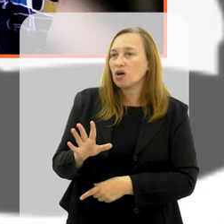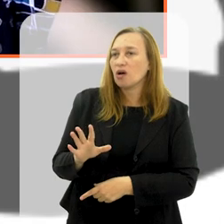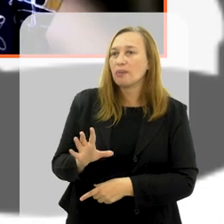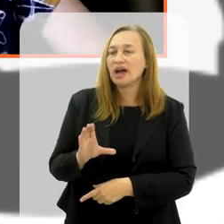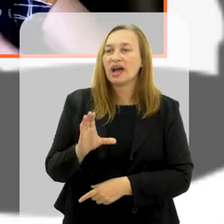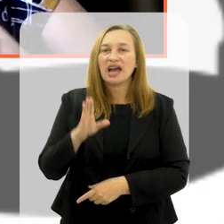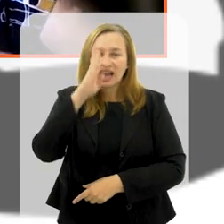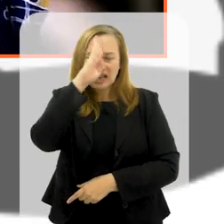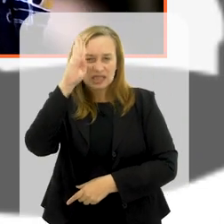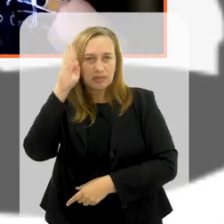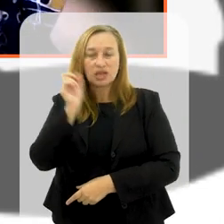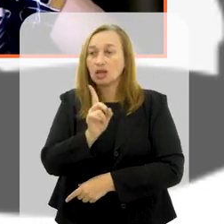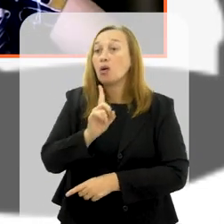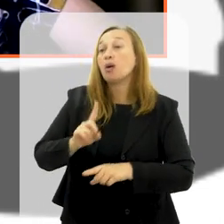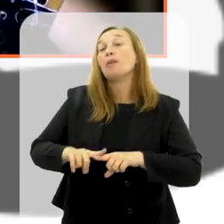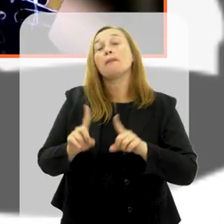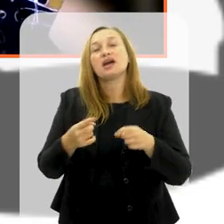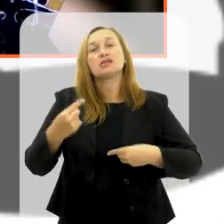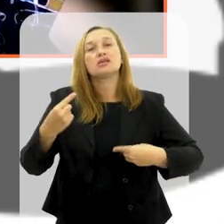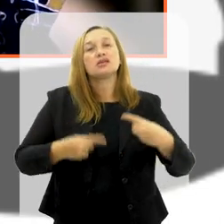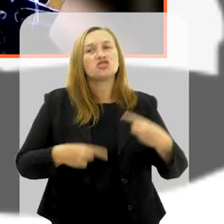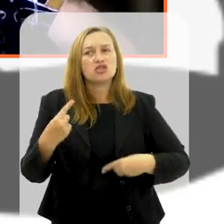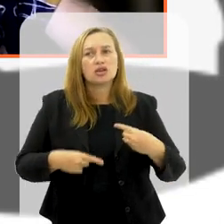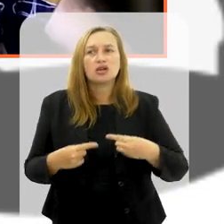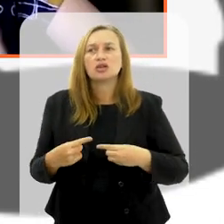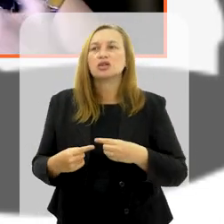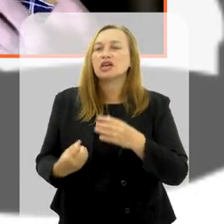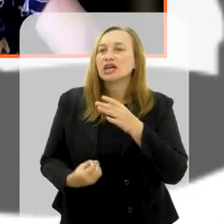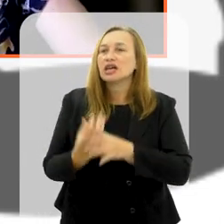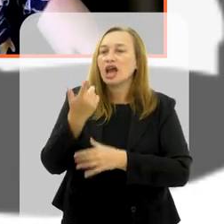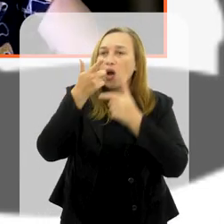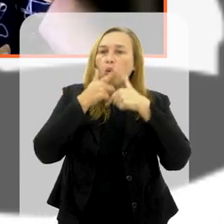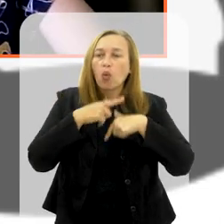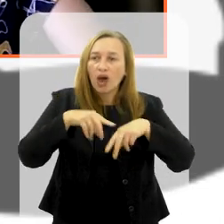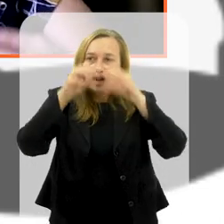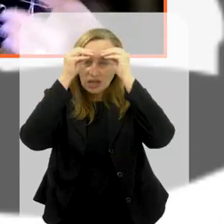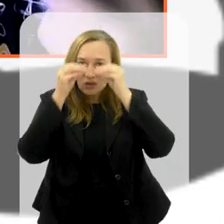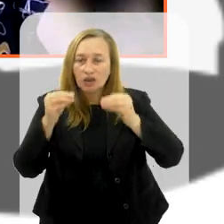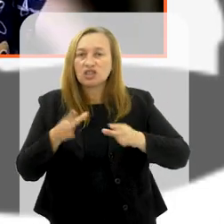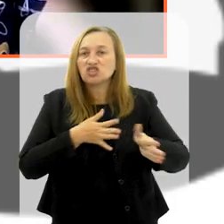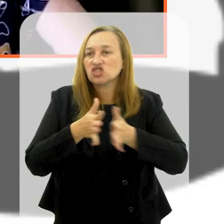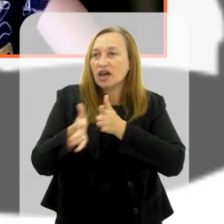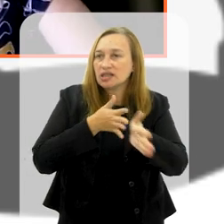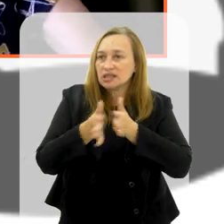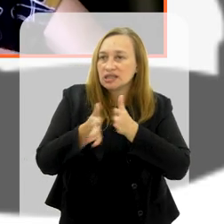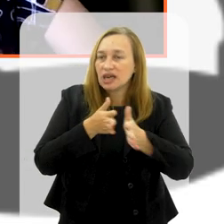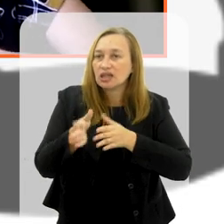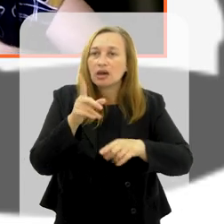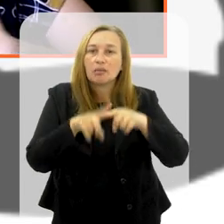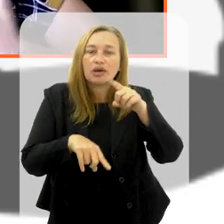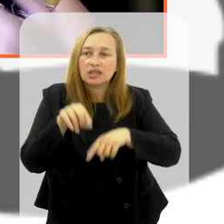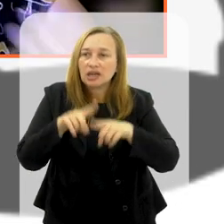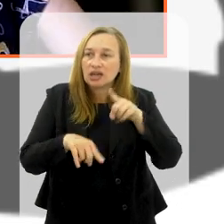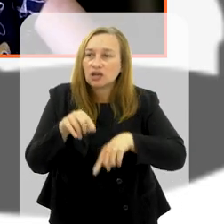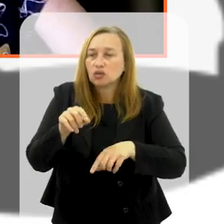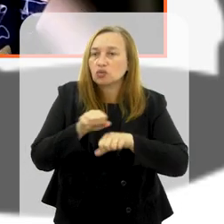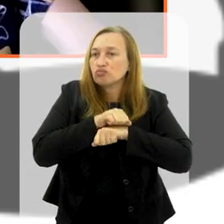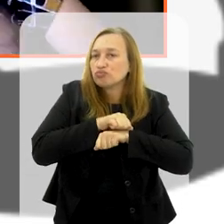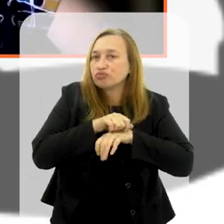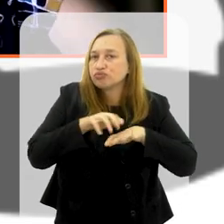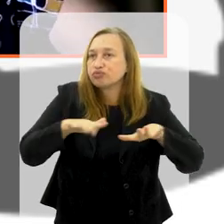para a academia, só para dentro, mas a gente poder criar uma linguagem de acesso, materiais de